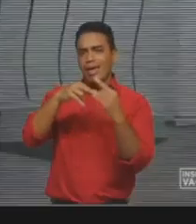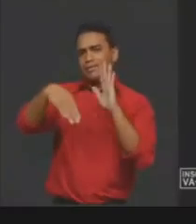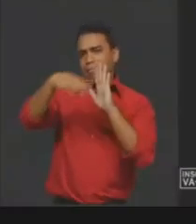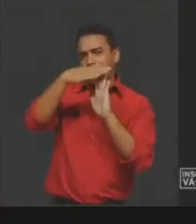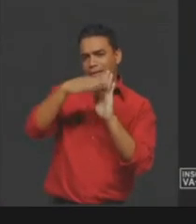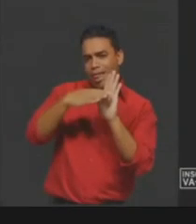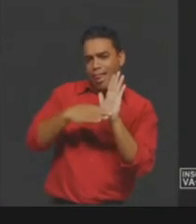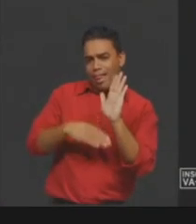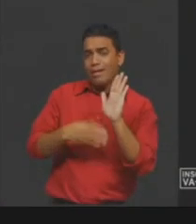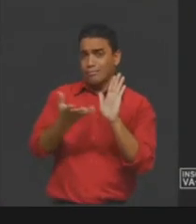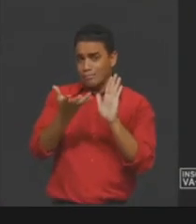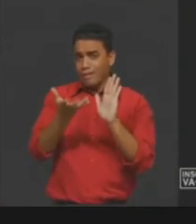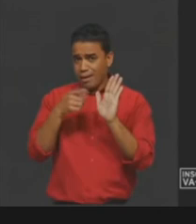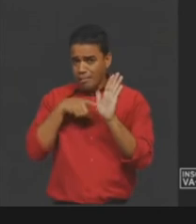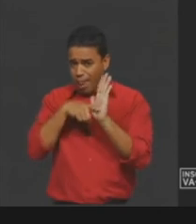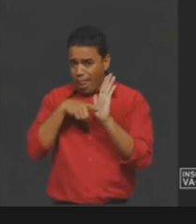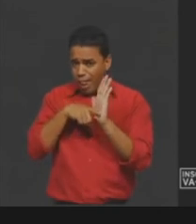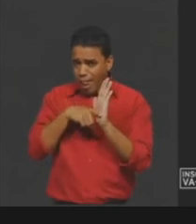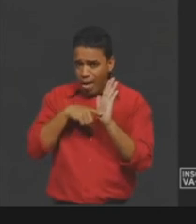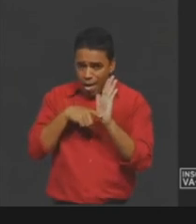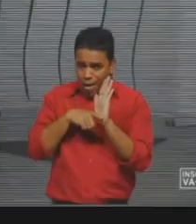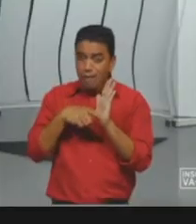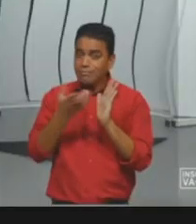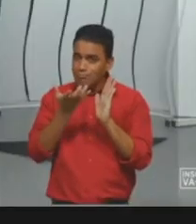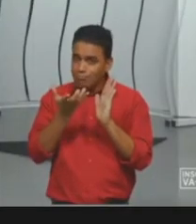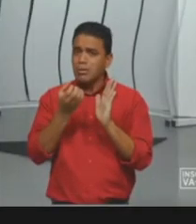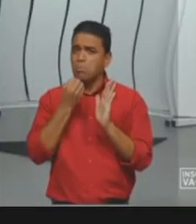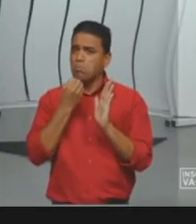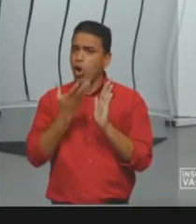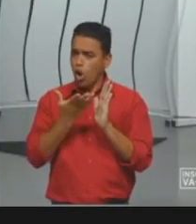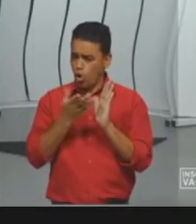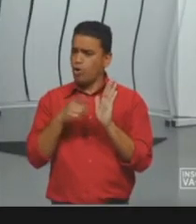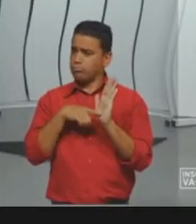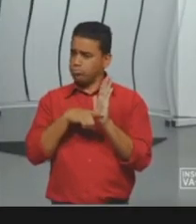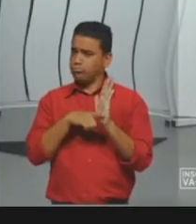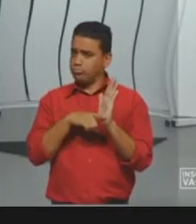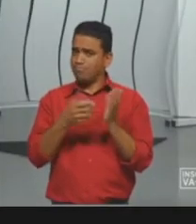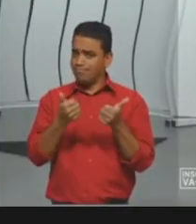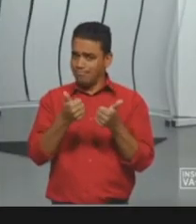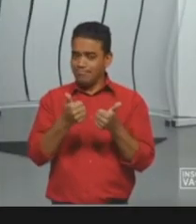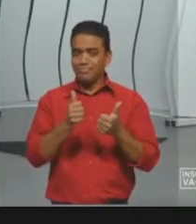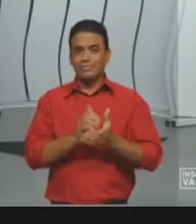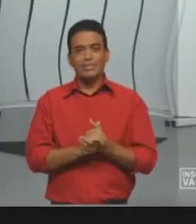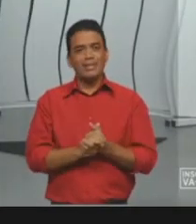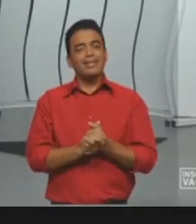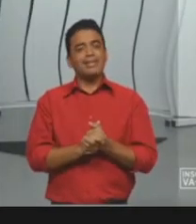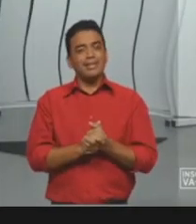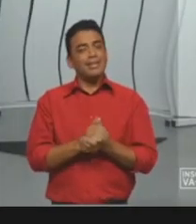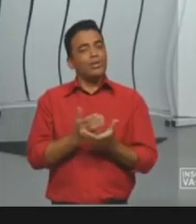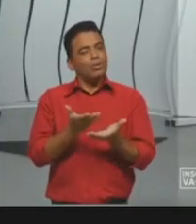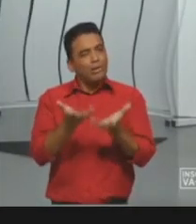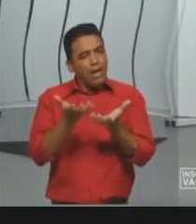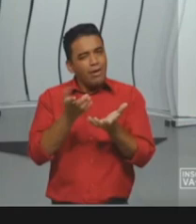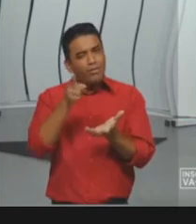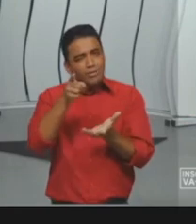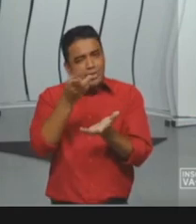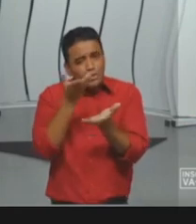bibliográficas, caso você queira aprofundar no assunto, são boas referências. No